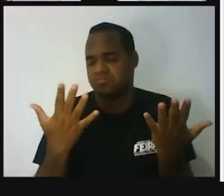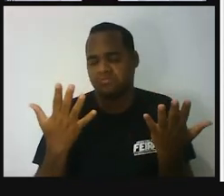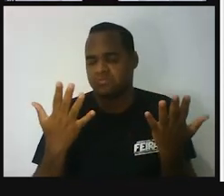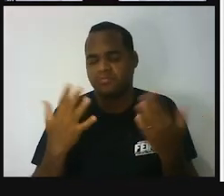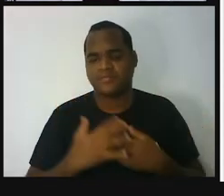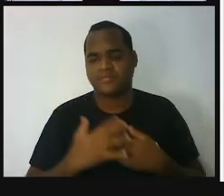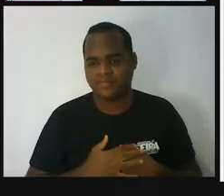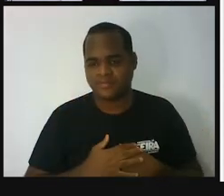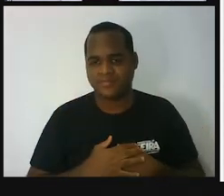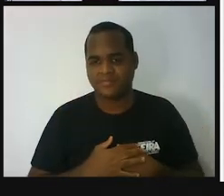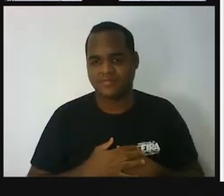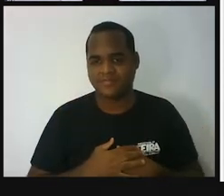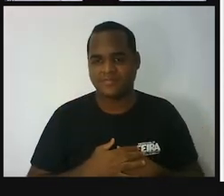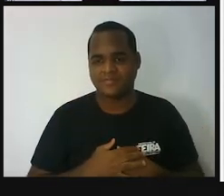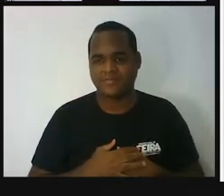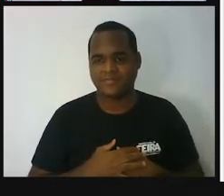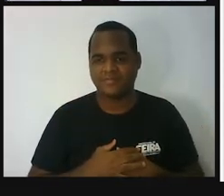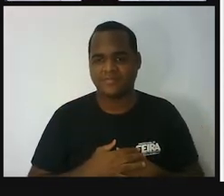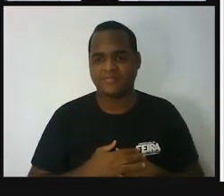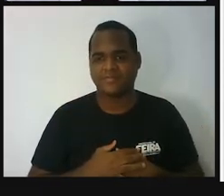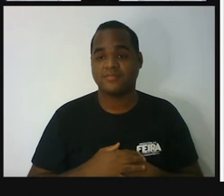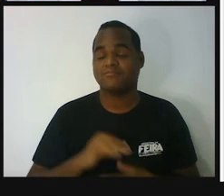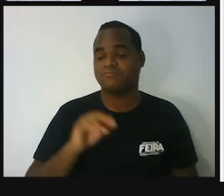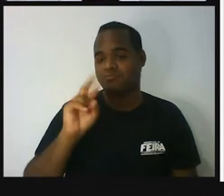é regular.